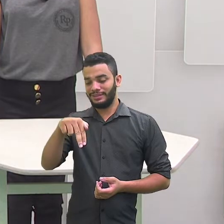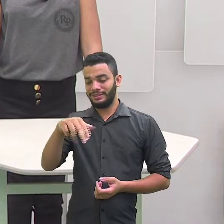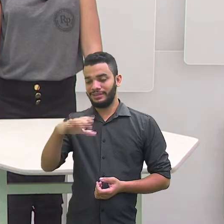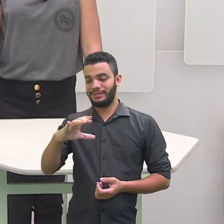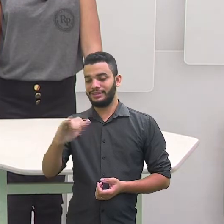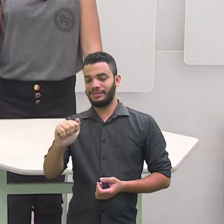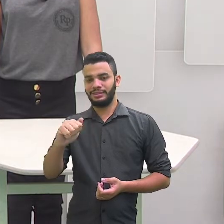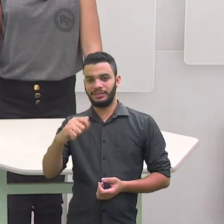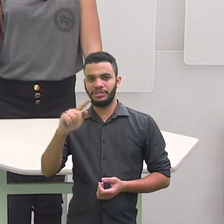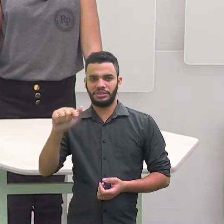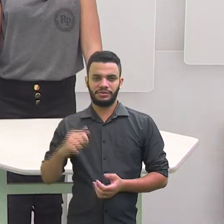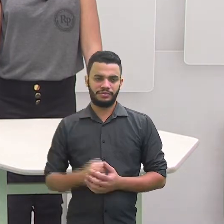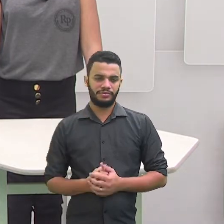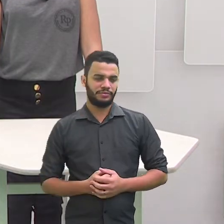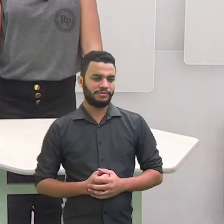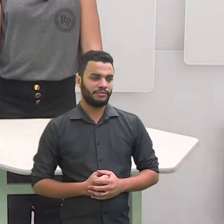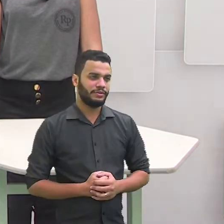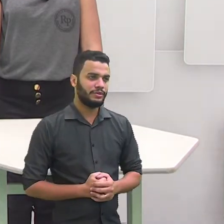Pedro,